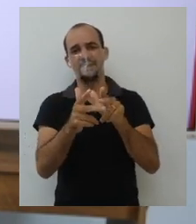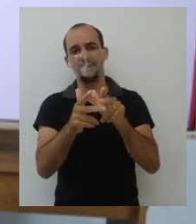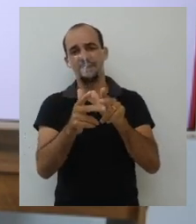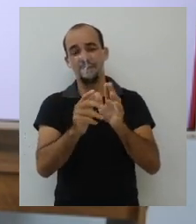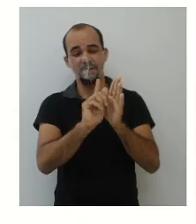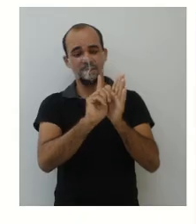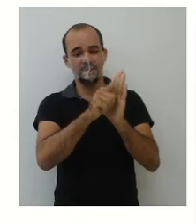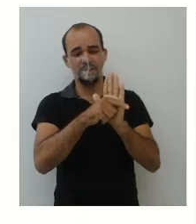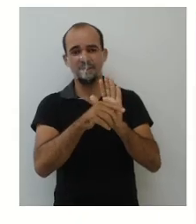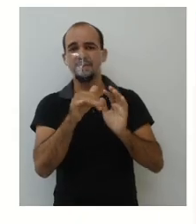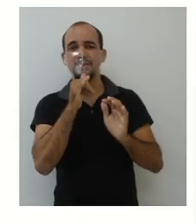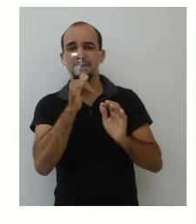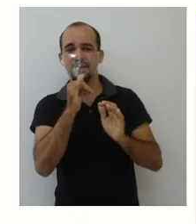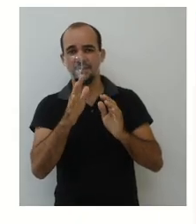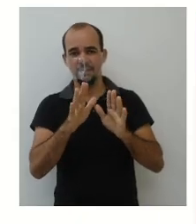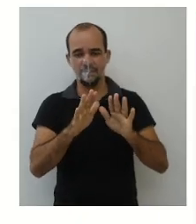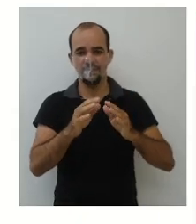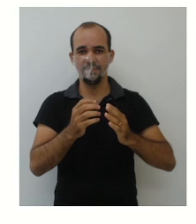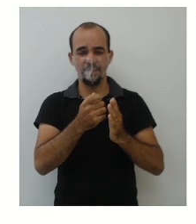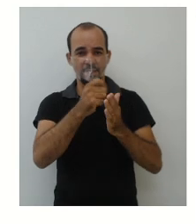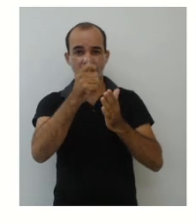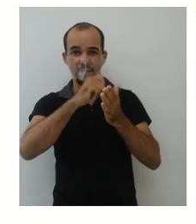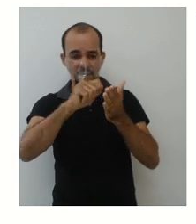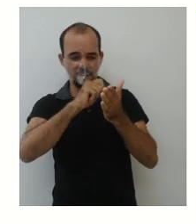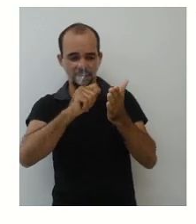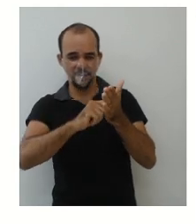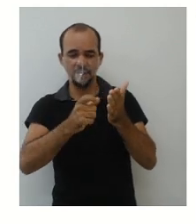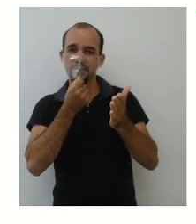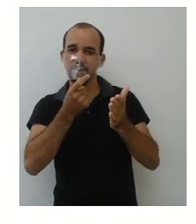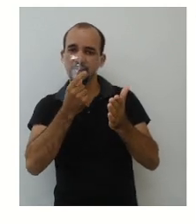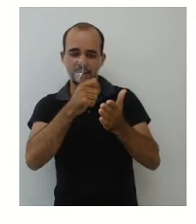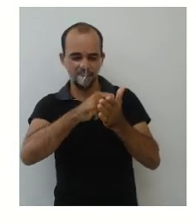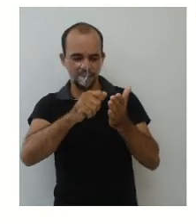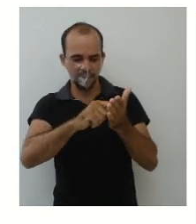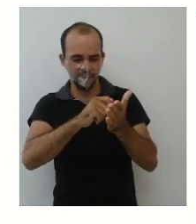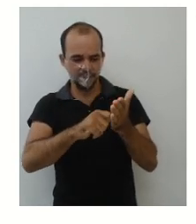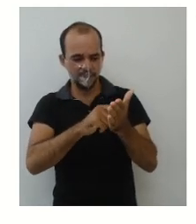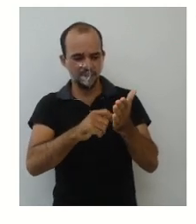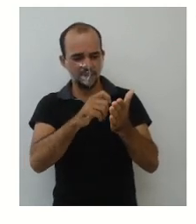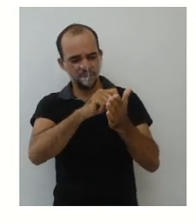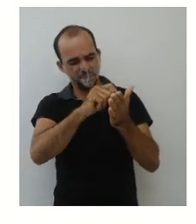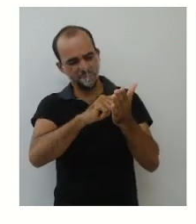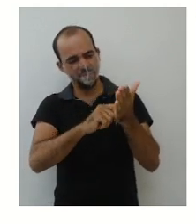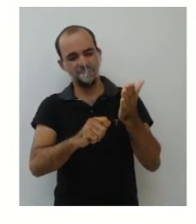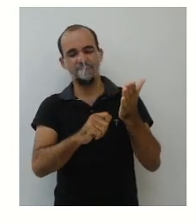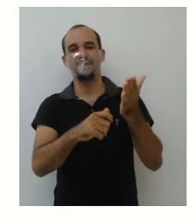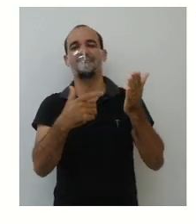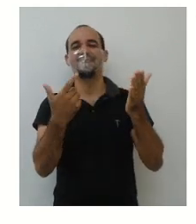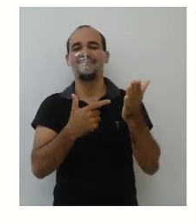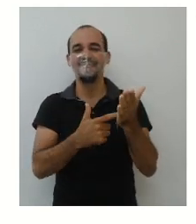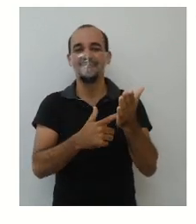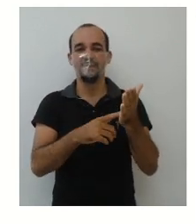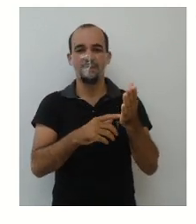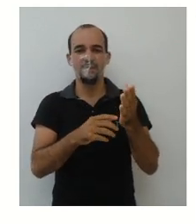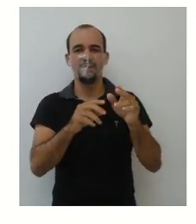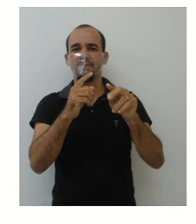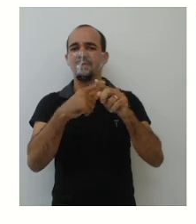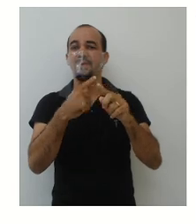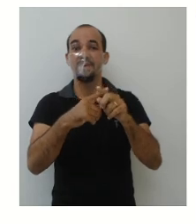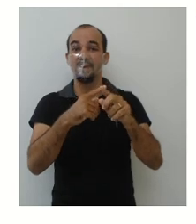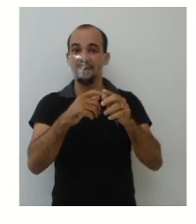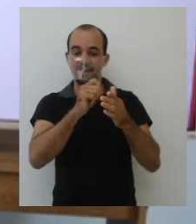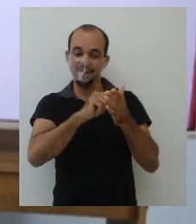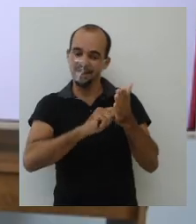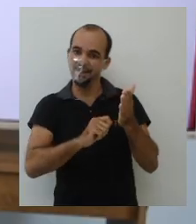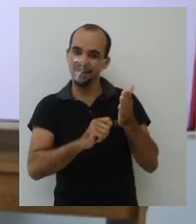uma piada, você tem uma comunicação, há uma razão por ter sido escrita, e ela tem uma